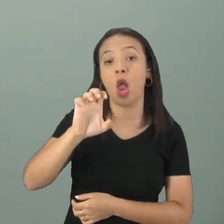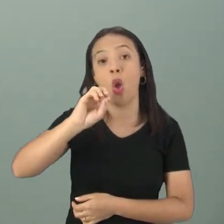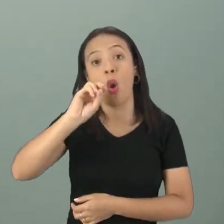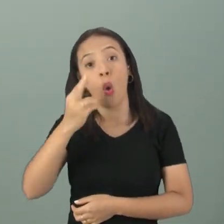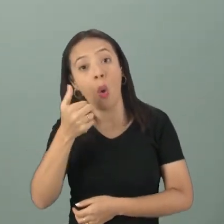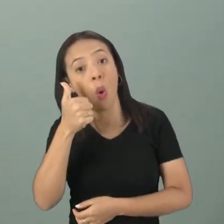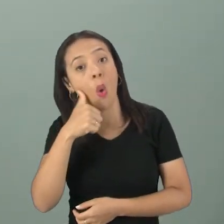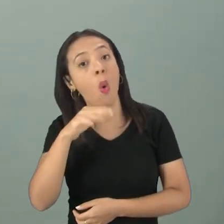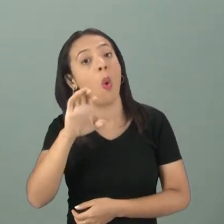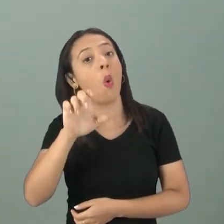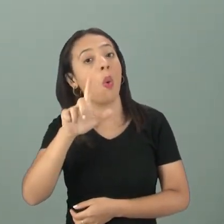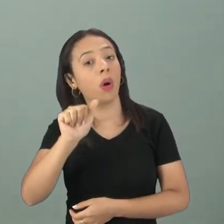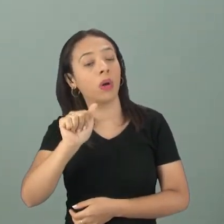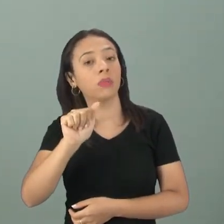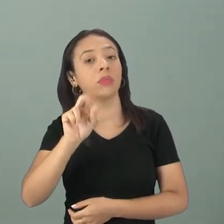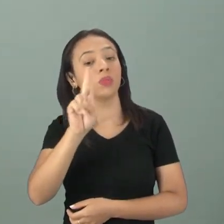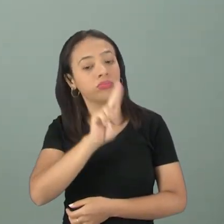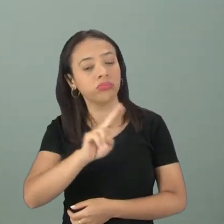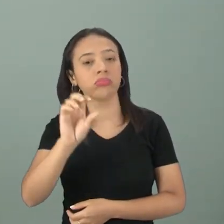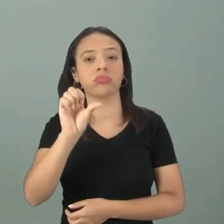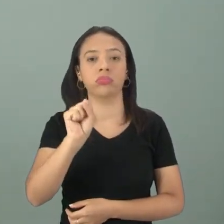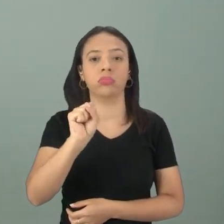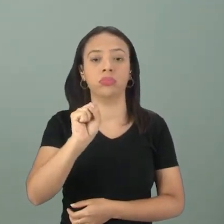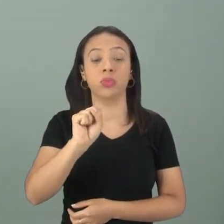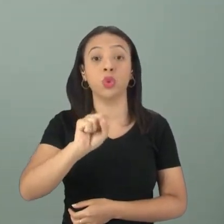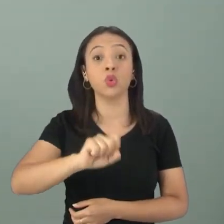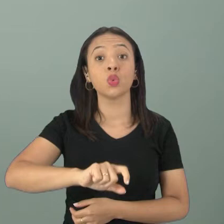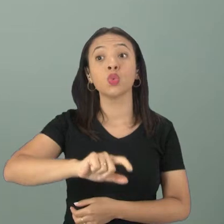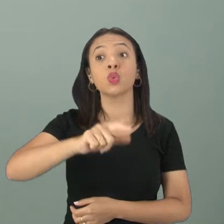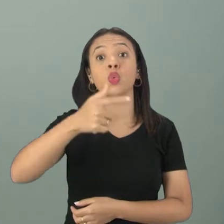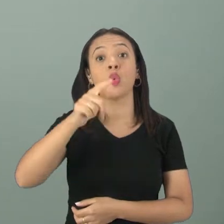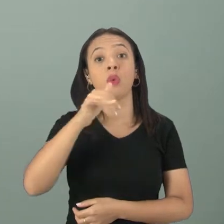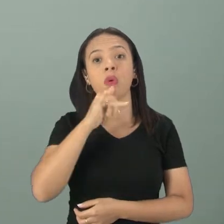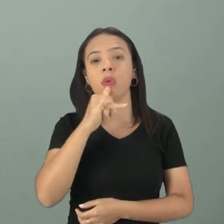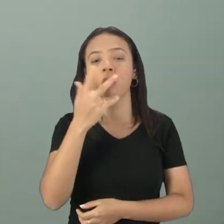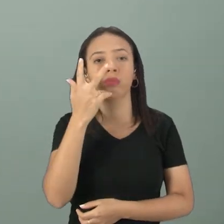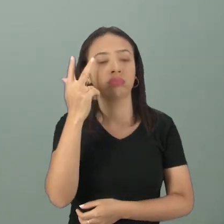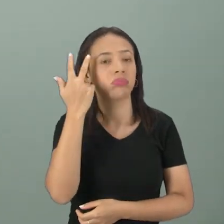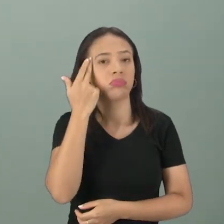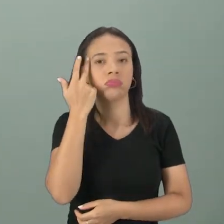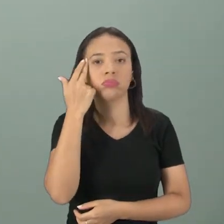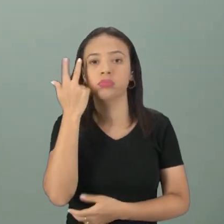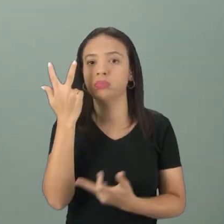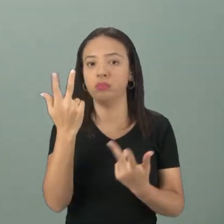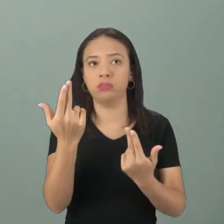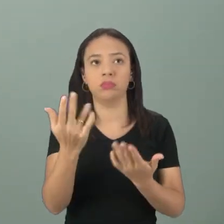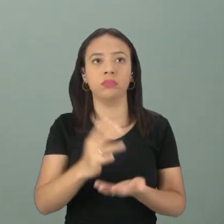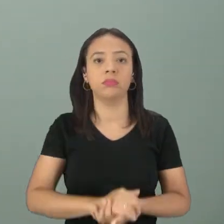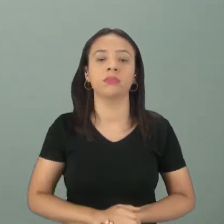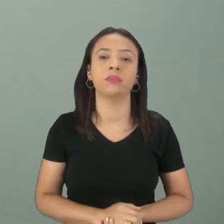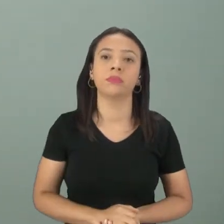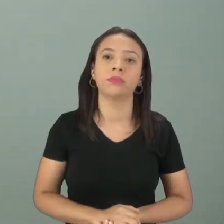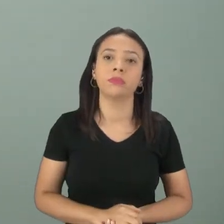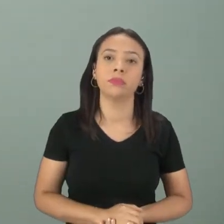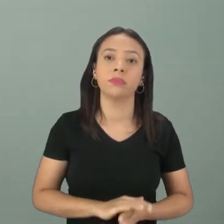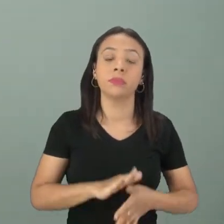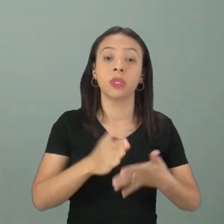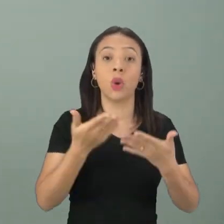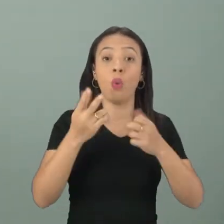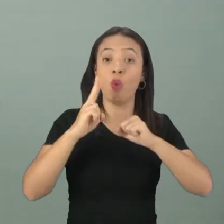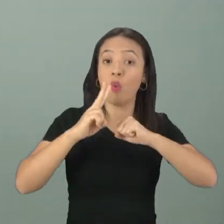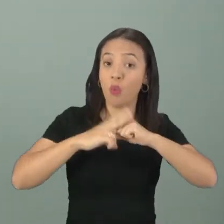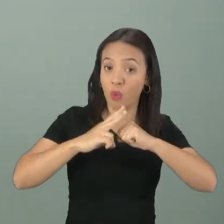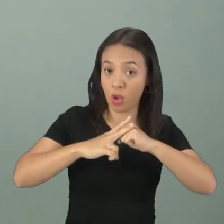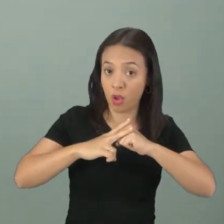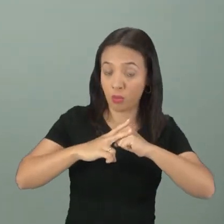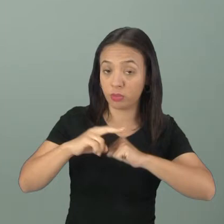S. Nas demais conjugações, com os demais sujeitos, ficou normal. E é isso. O verbo, ele não